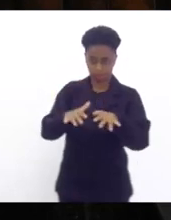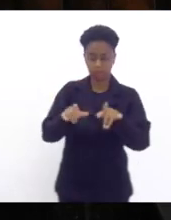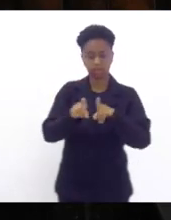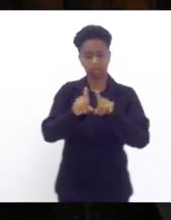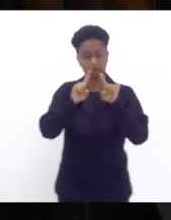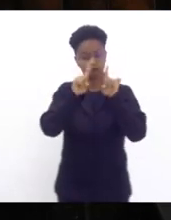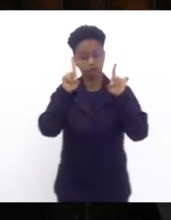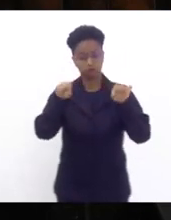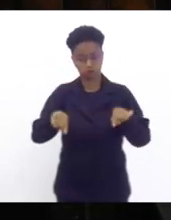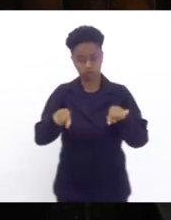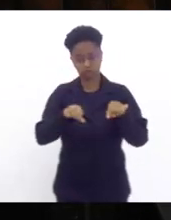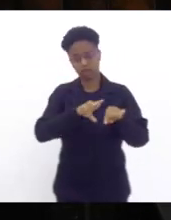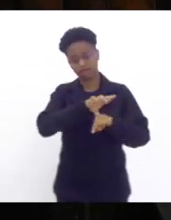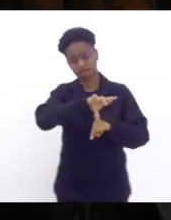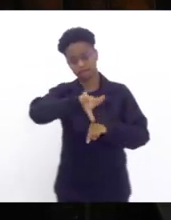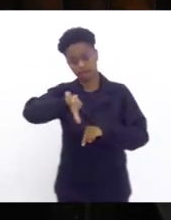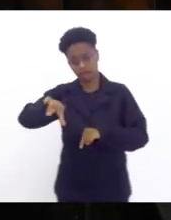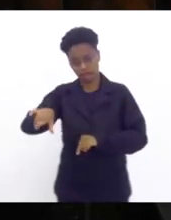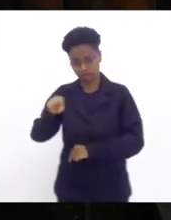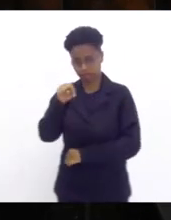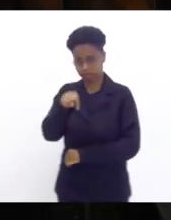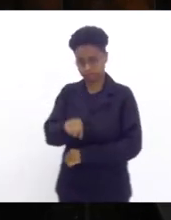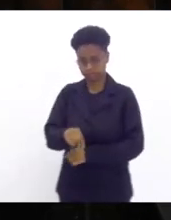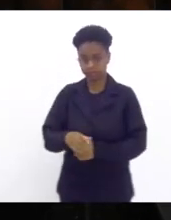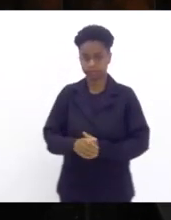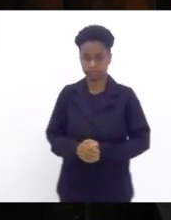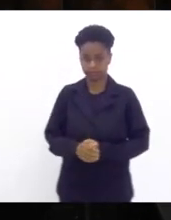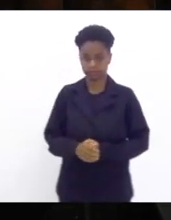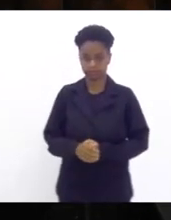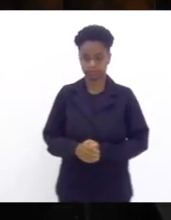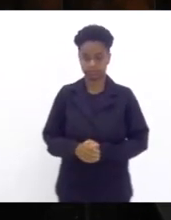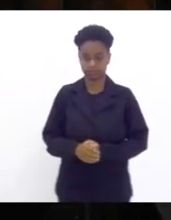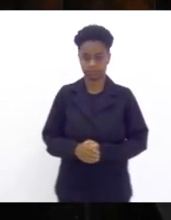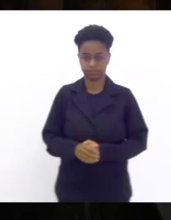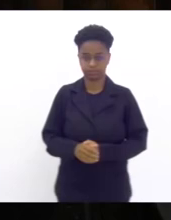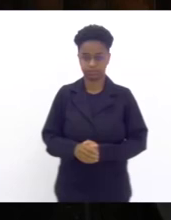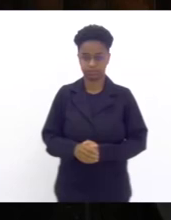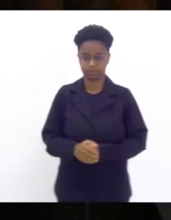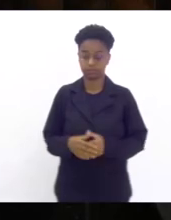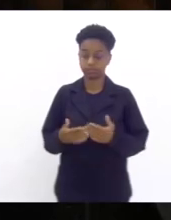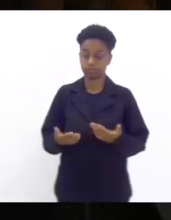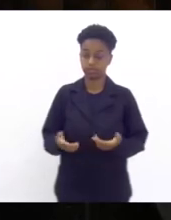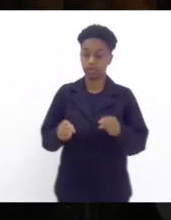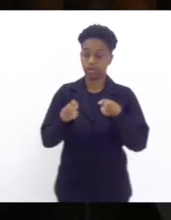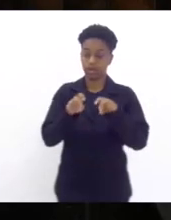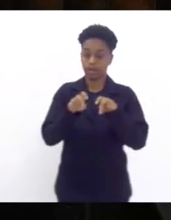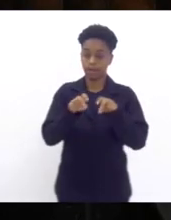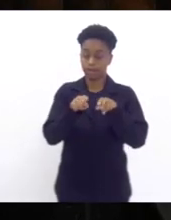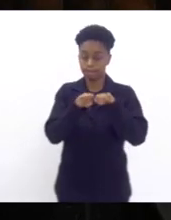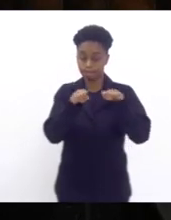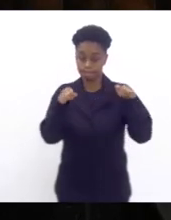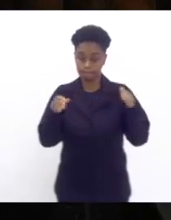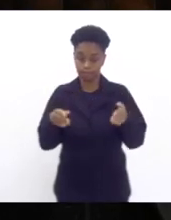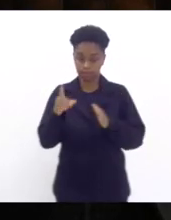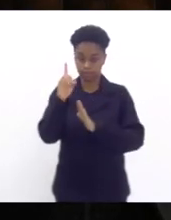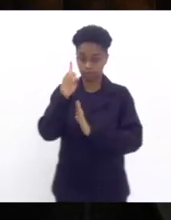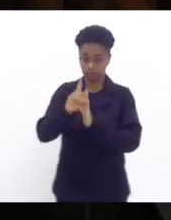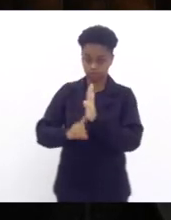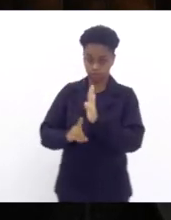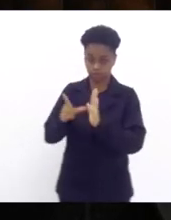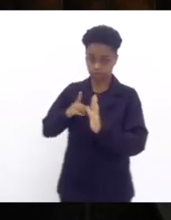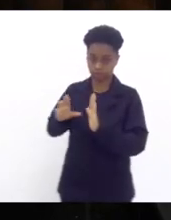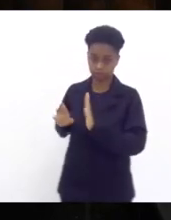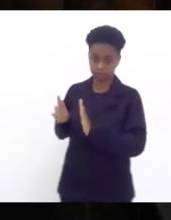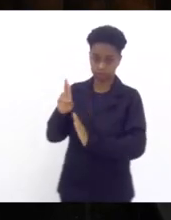funcionários dessa casa a mesa diretora foi representada